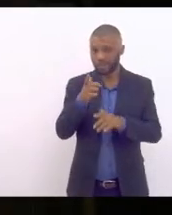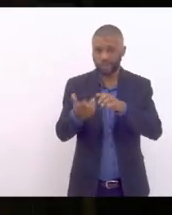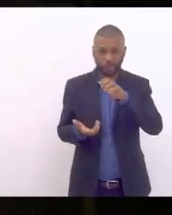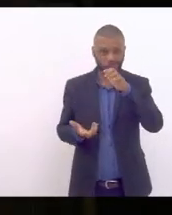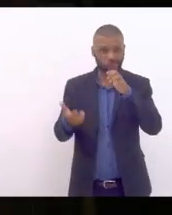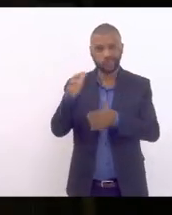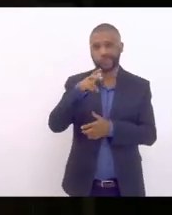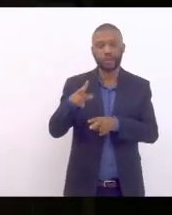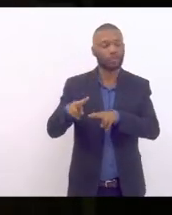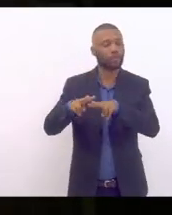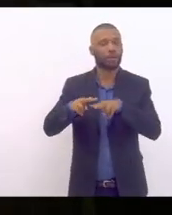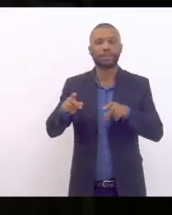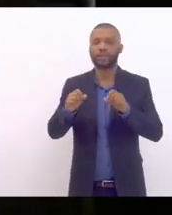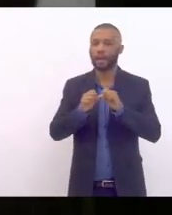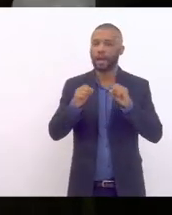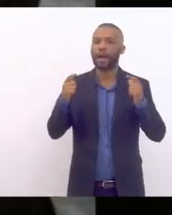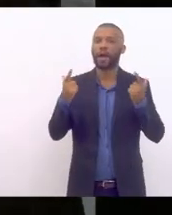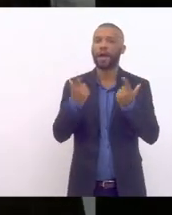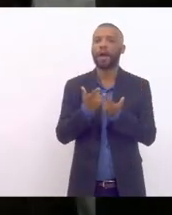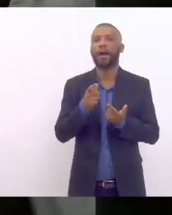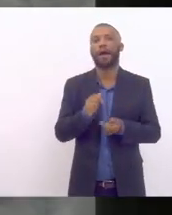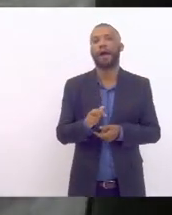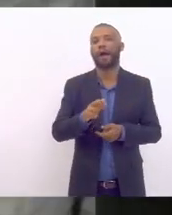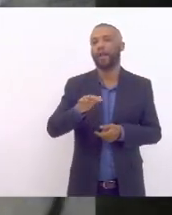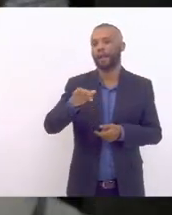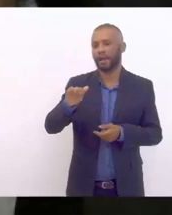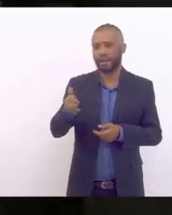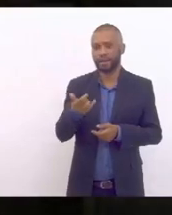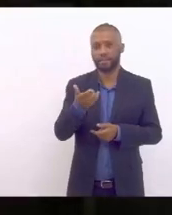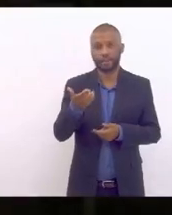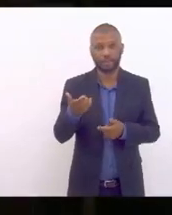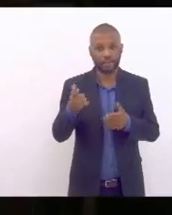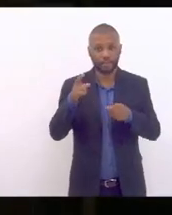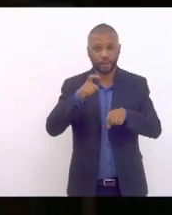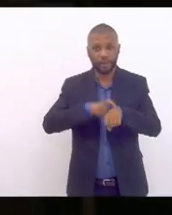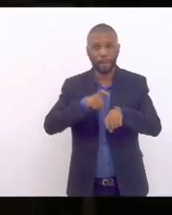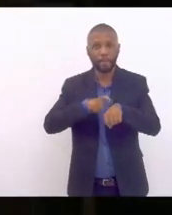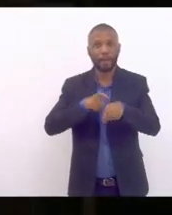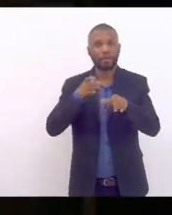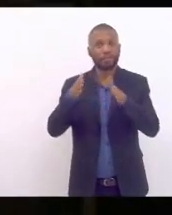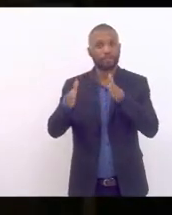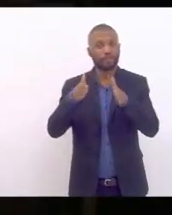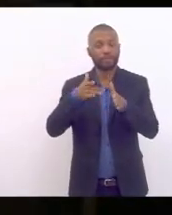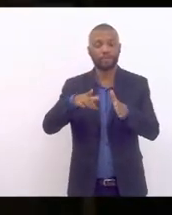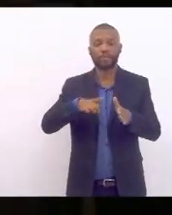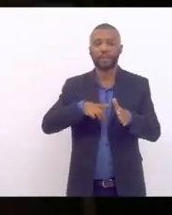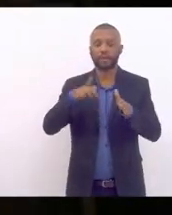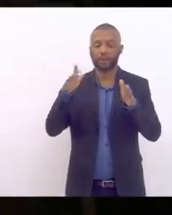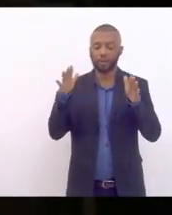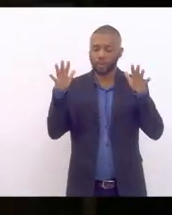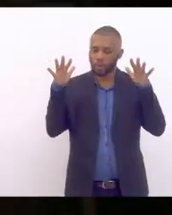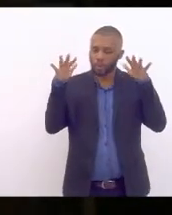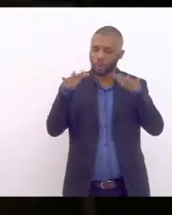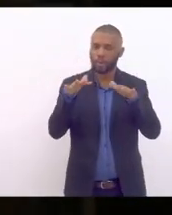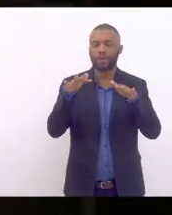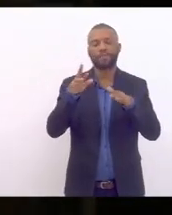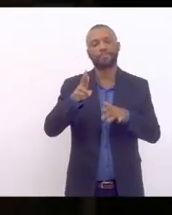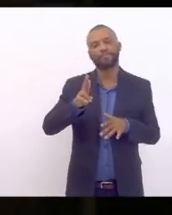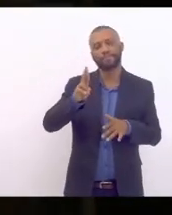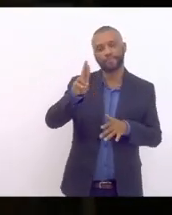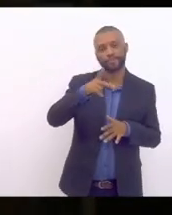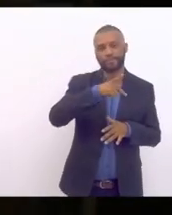conta da Assembleia Legislativa e nesse capítulo um destaque para a condução do